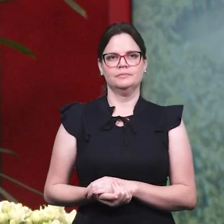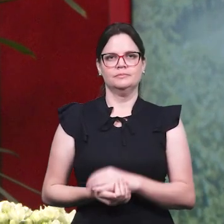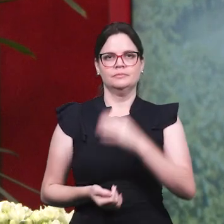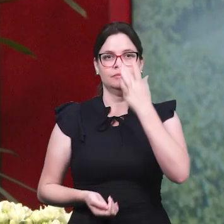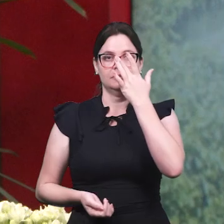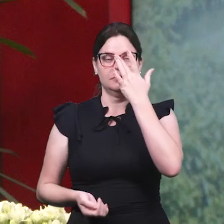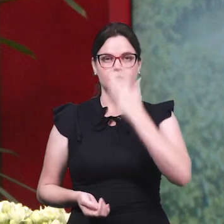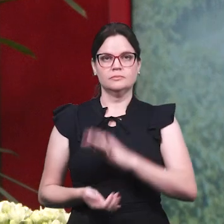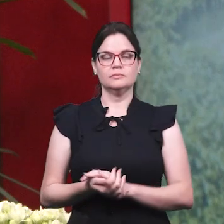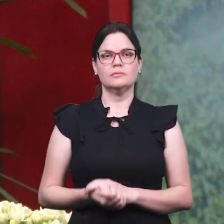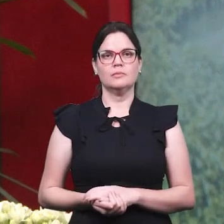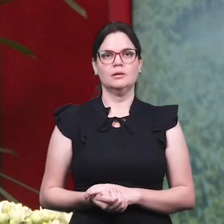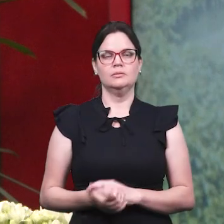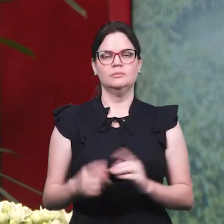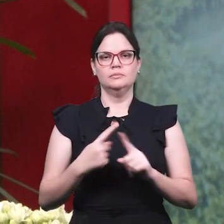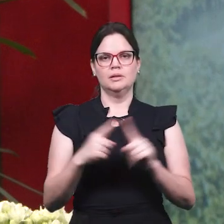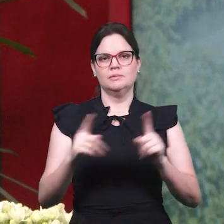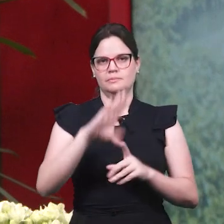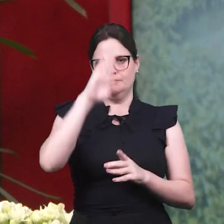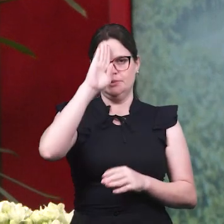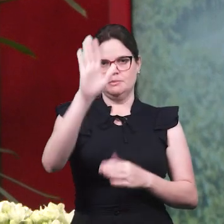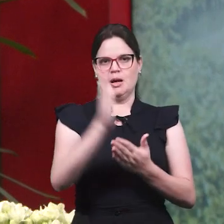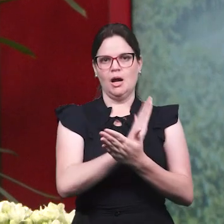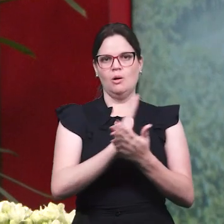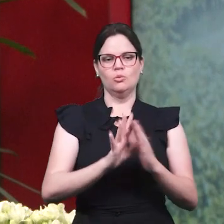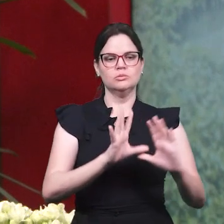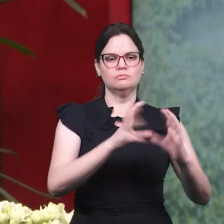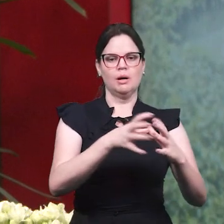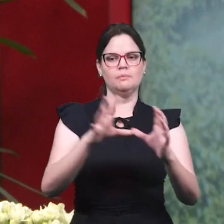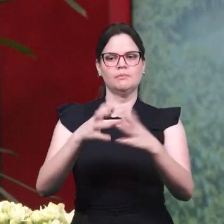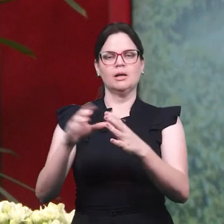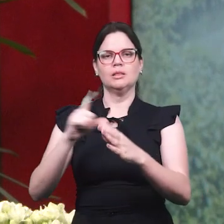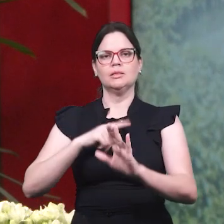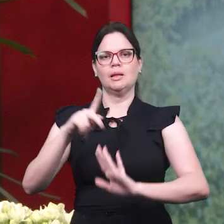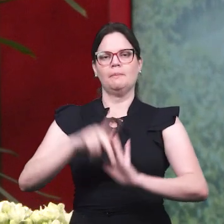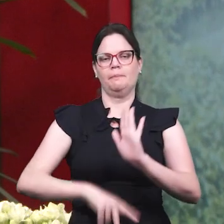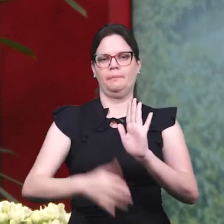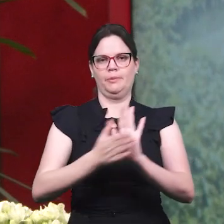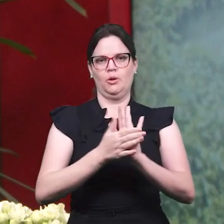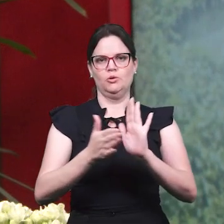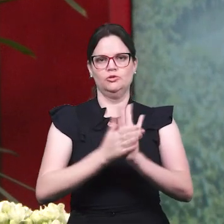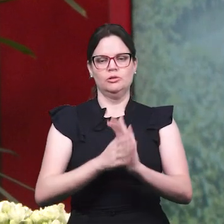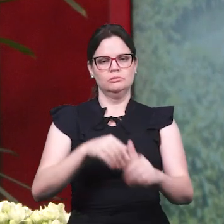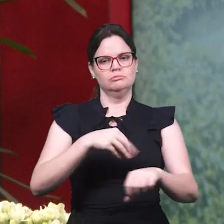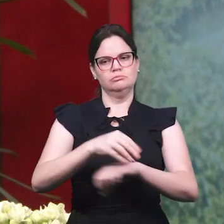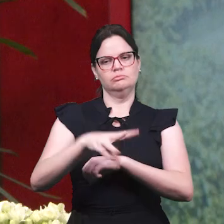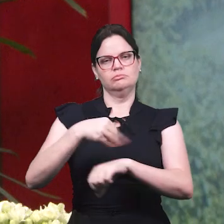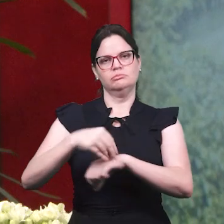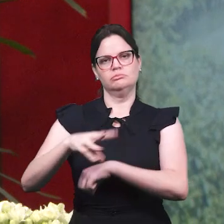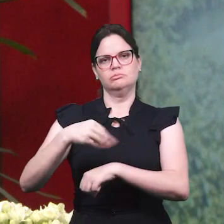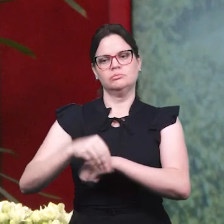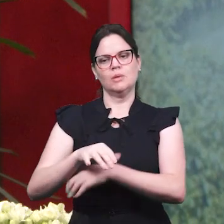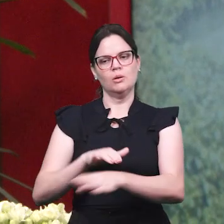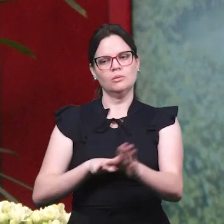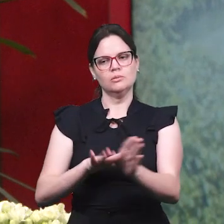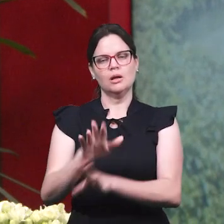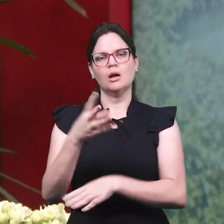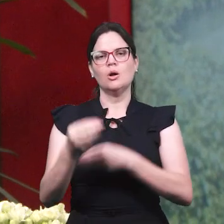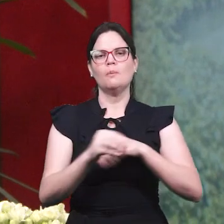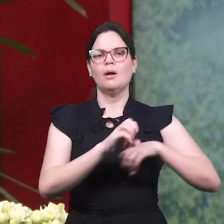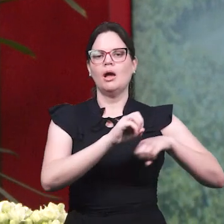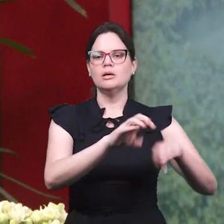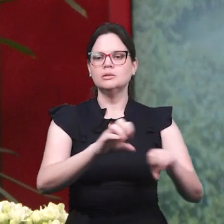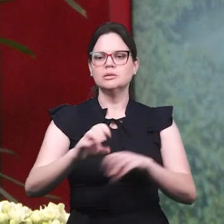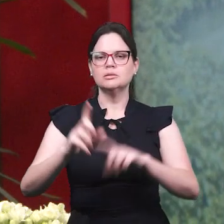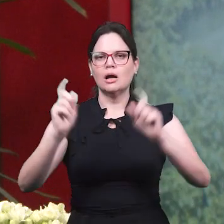alguns departamentos, eles têm alguns projetos que direcionam para ensino e